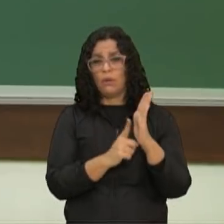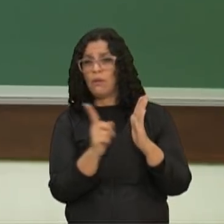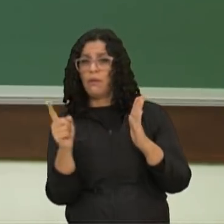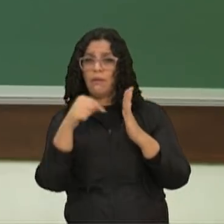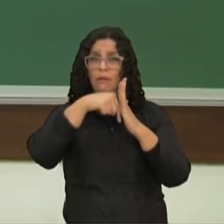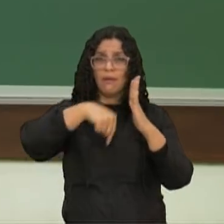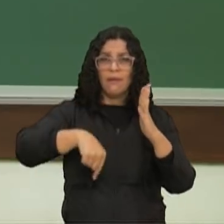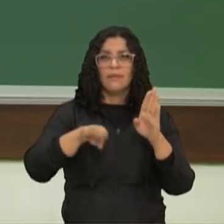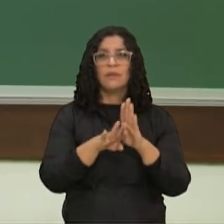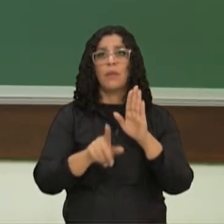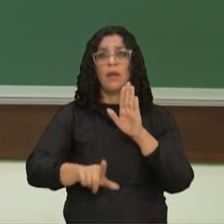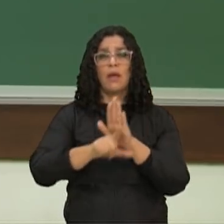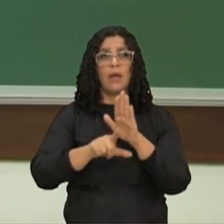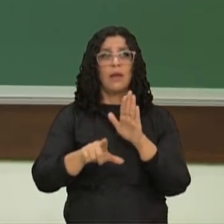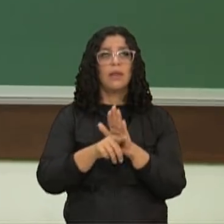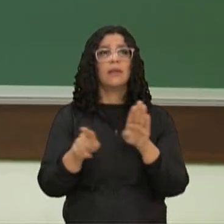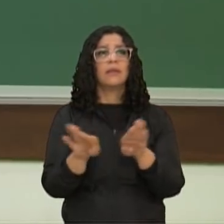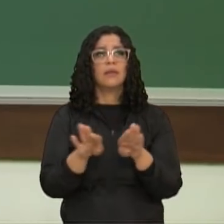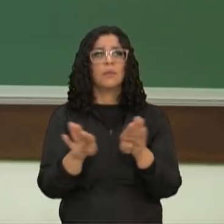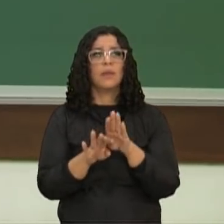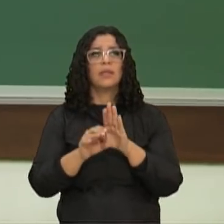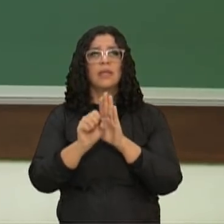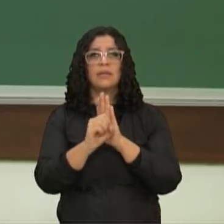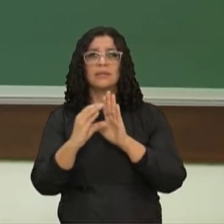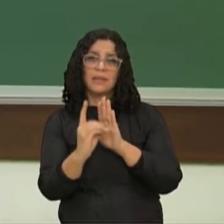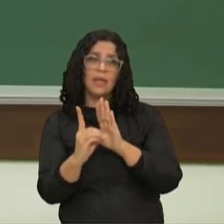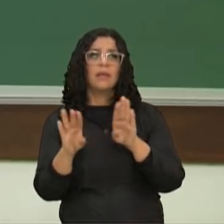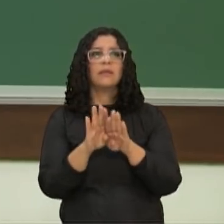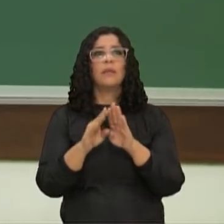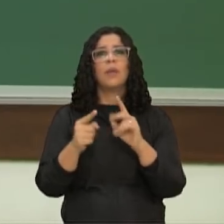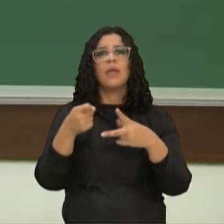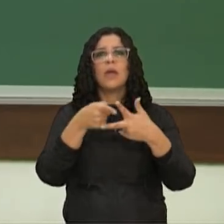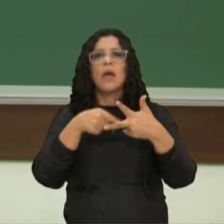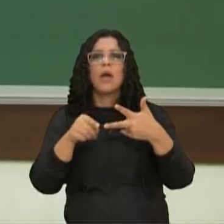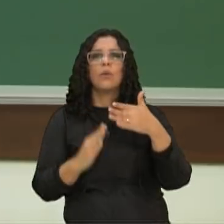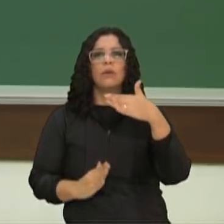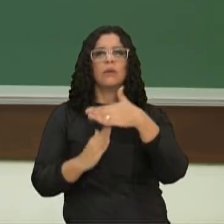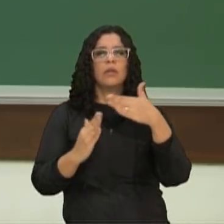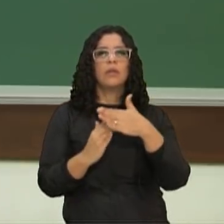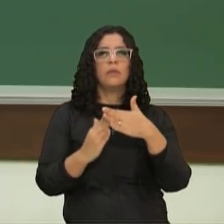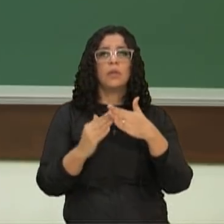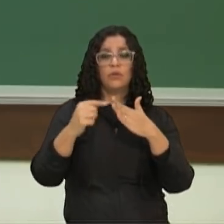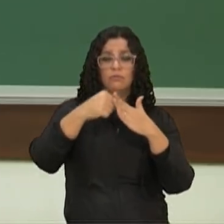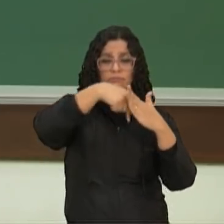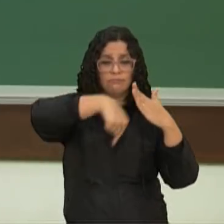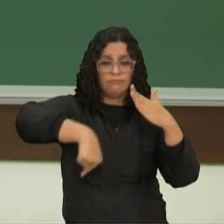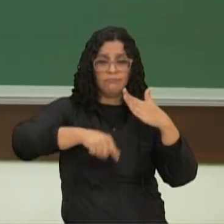refração, a lei de Snell-Descartes e também o conceito de ângulo limite e reflexão interna